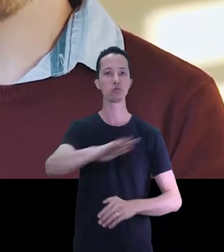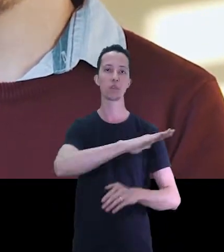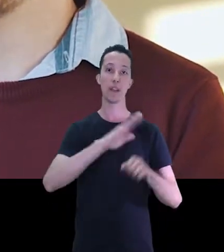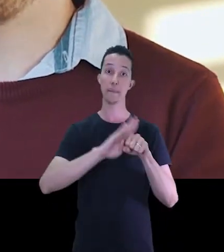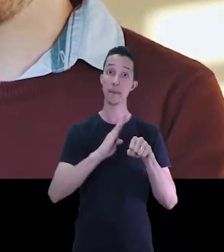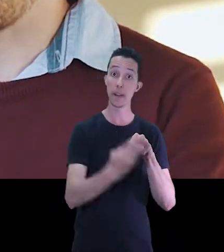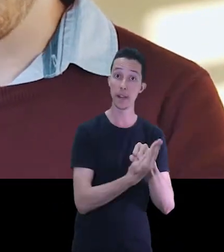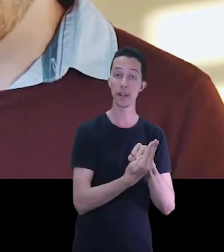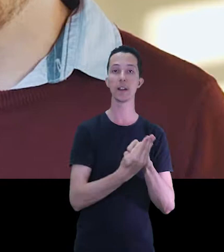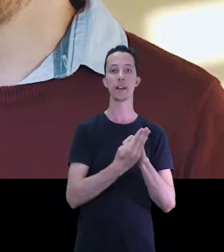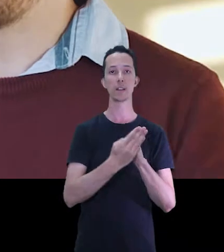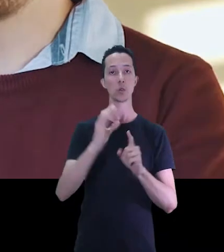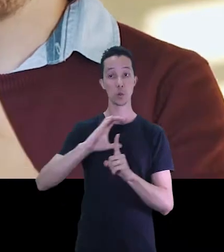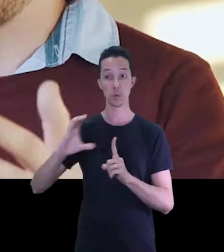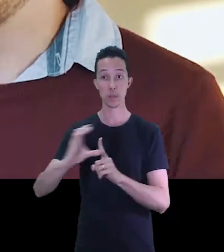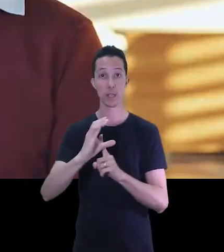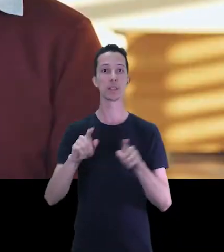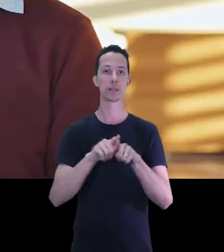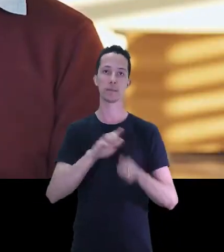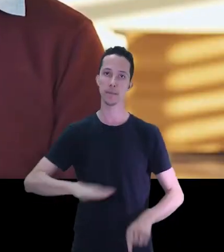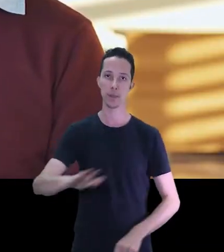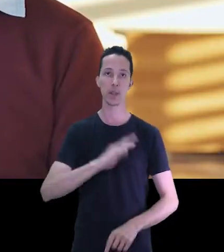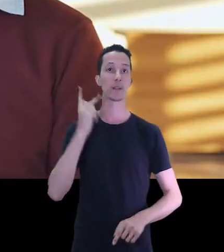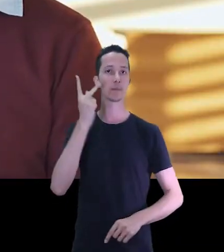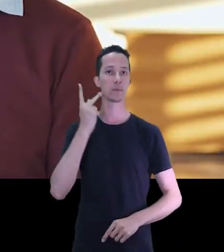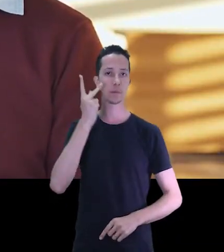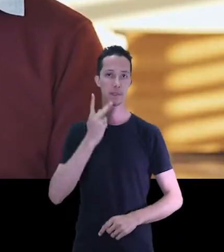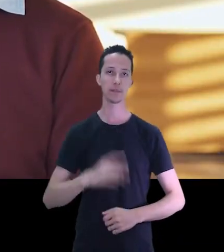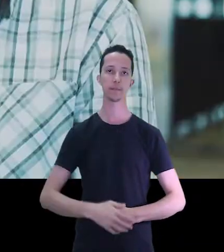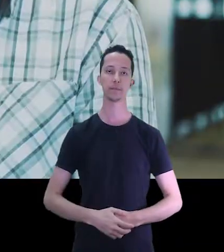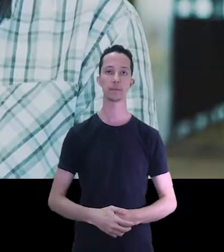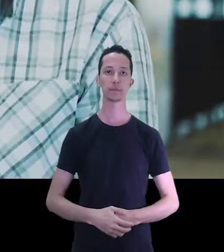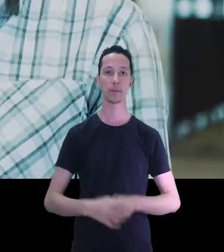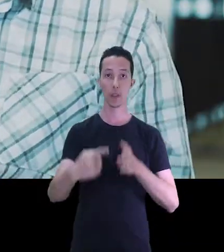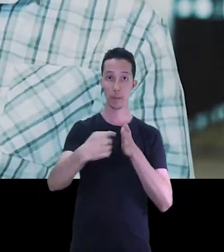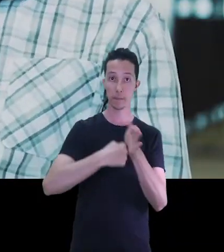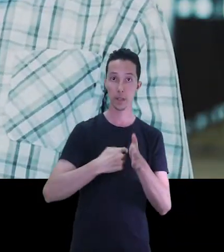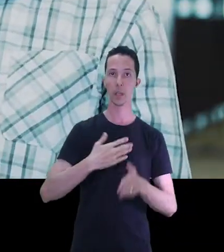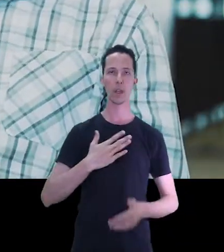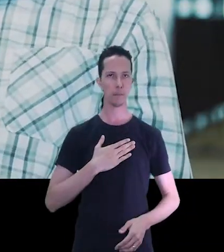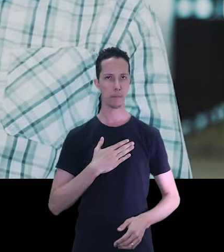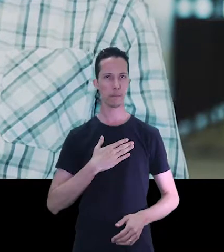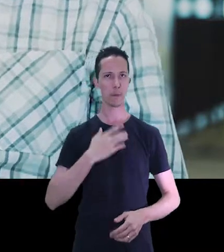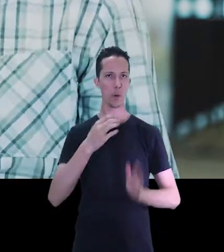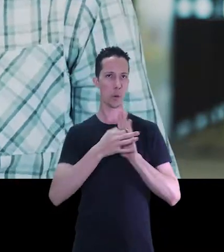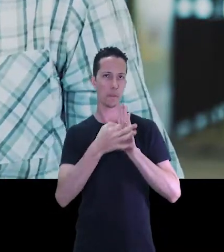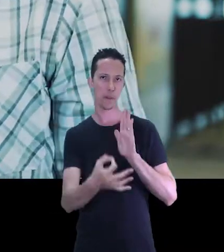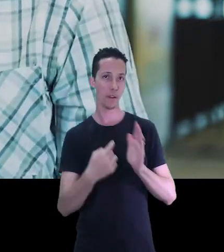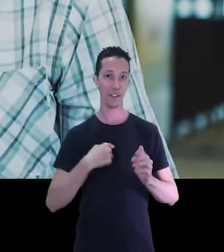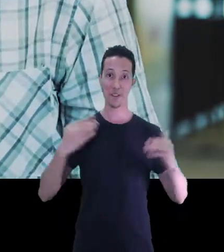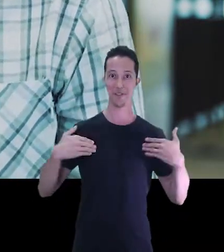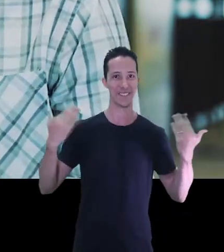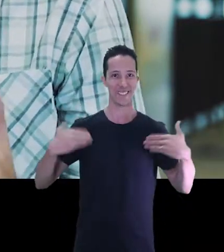estendendo depois também ao bairro, à comunidade, inclusive nos espaços políticos. Você me pergunta como eu vejo isso. Poxa, eu